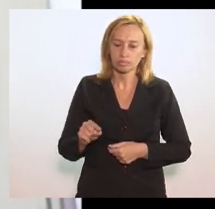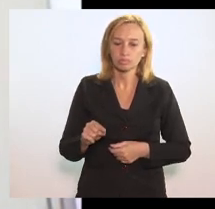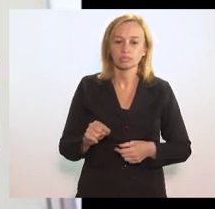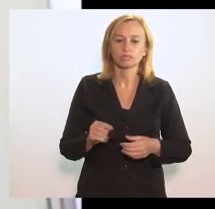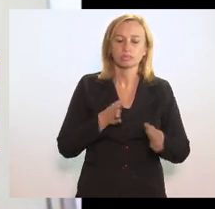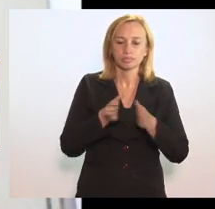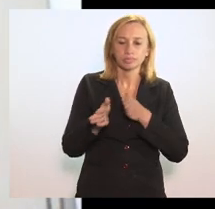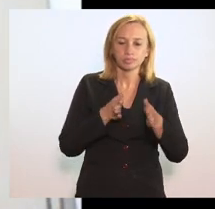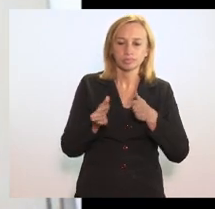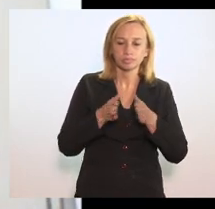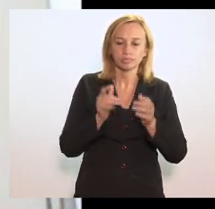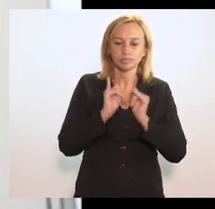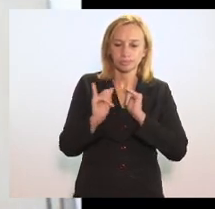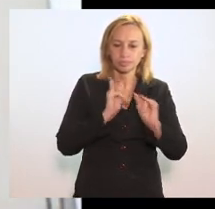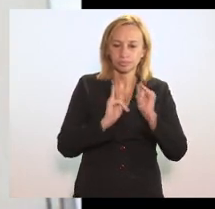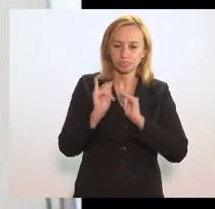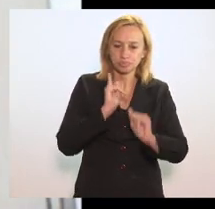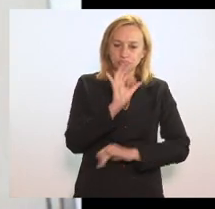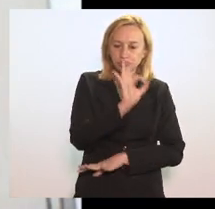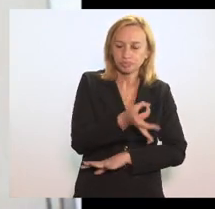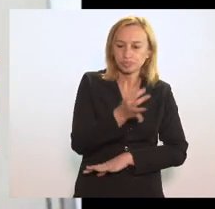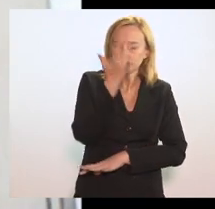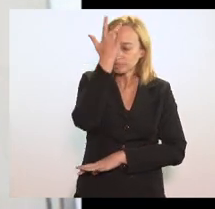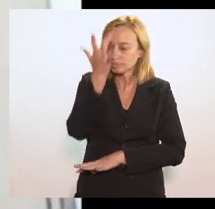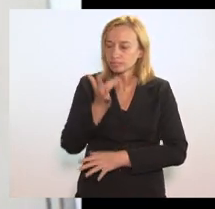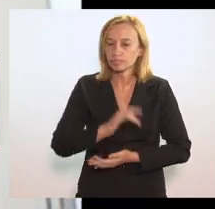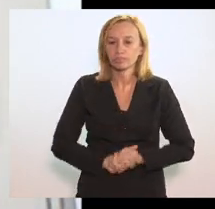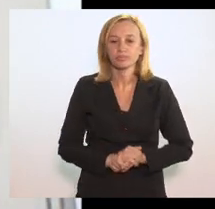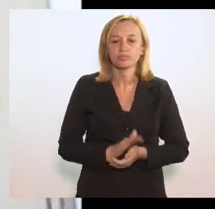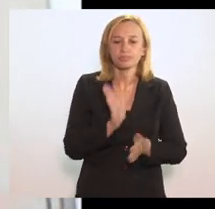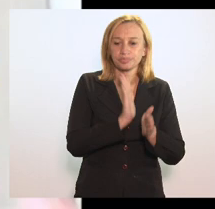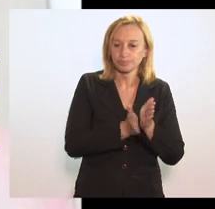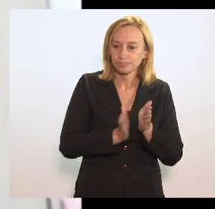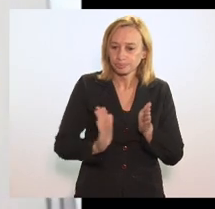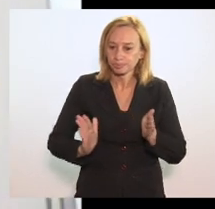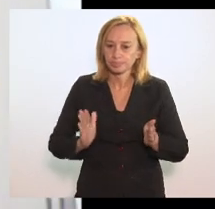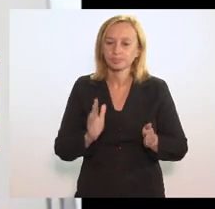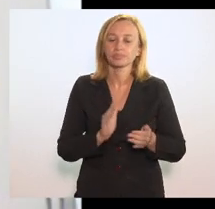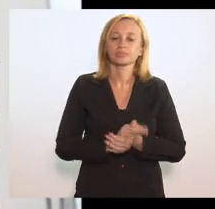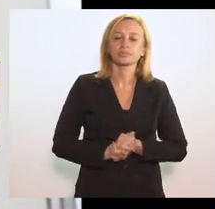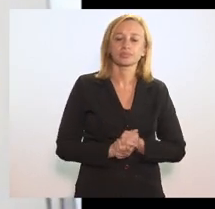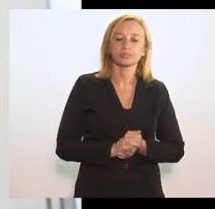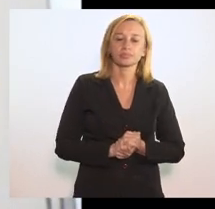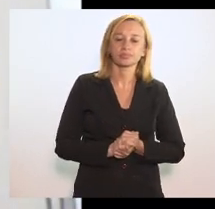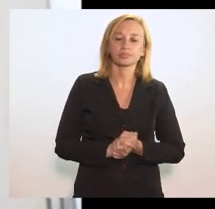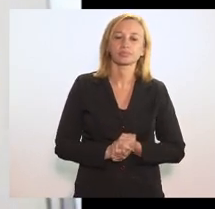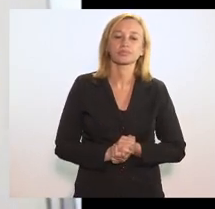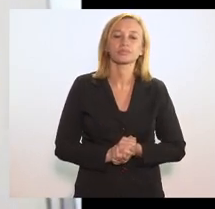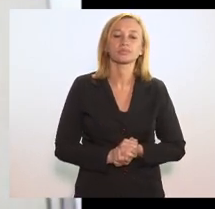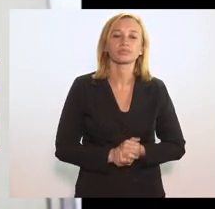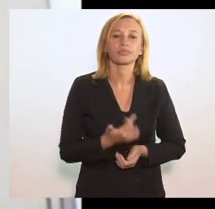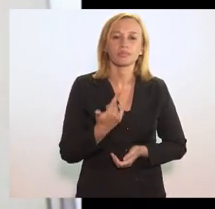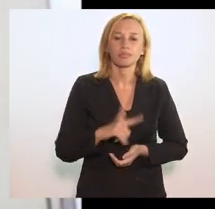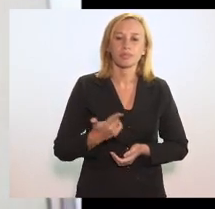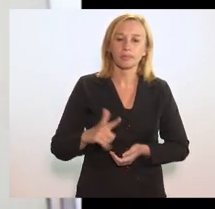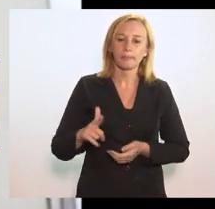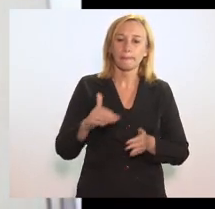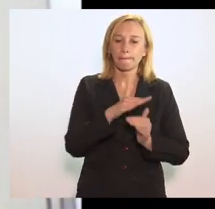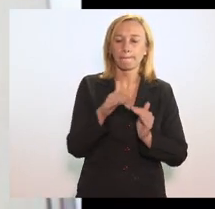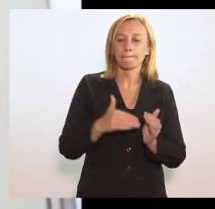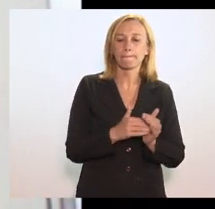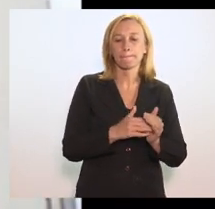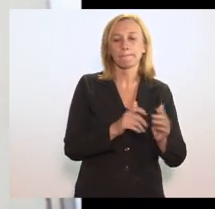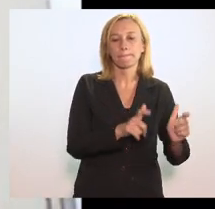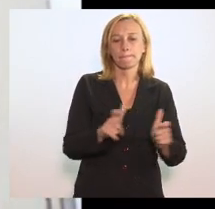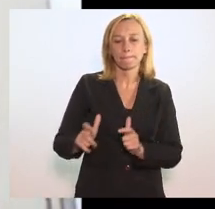essas informações de forma fácil, de forma organizada e sistematizada para que ela se repita em todas as